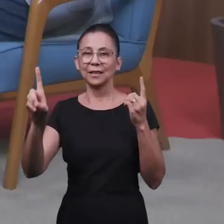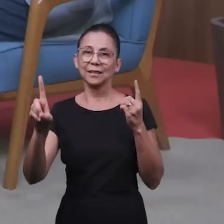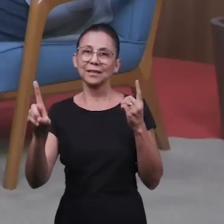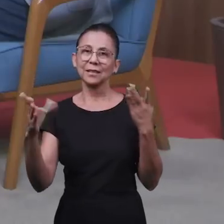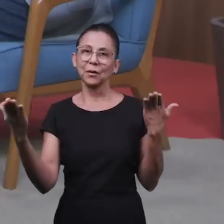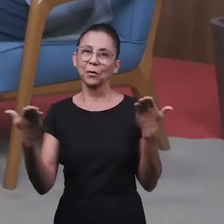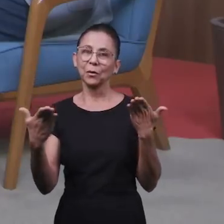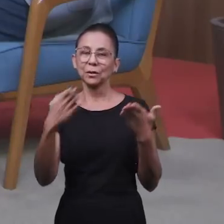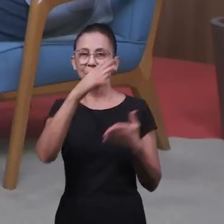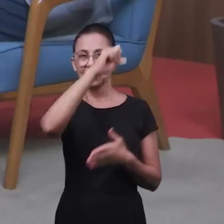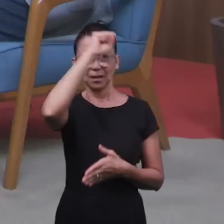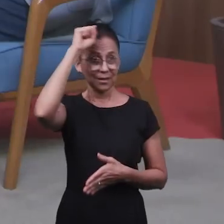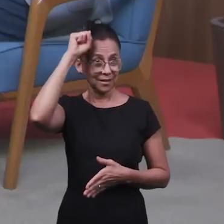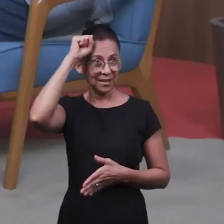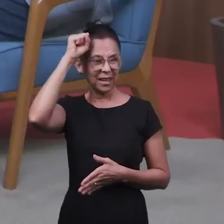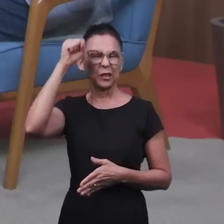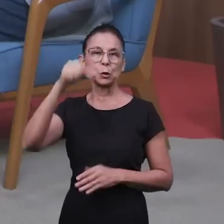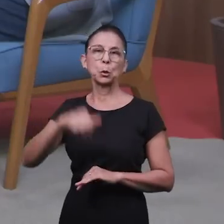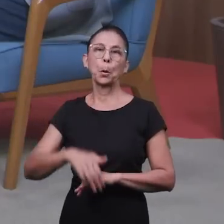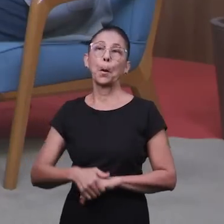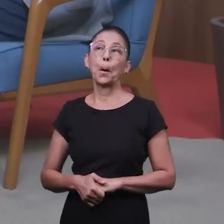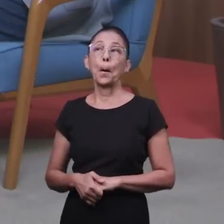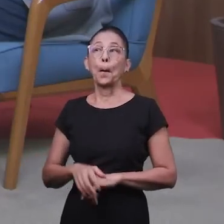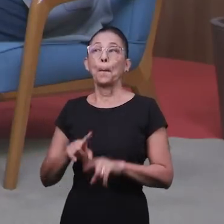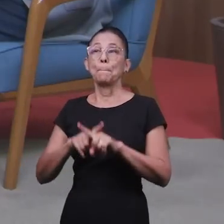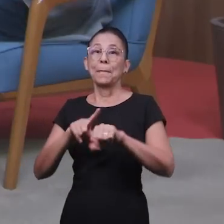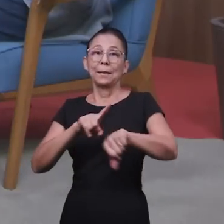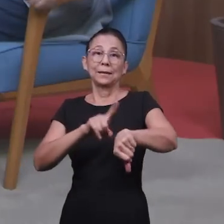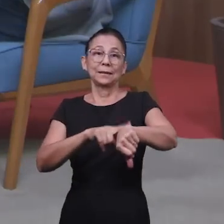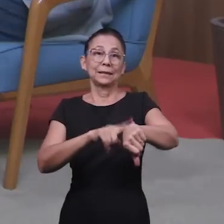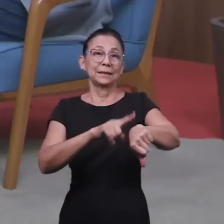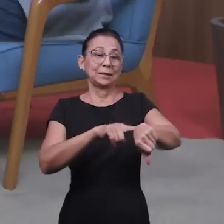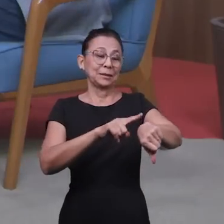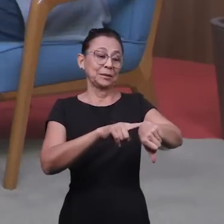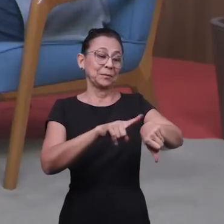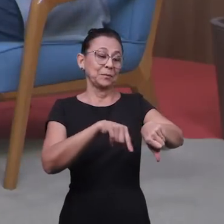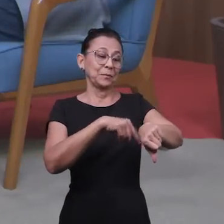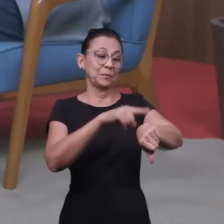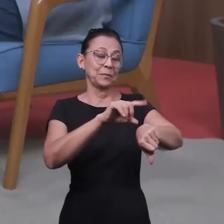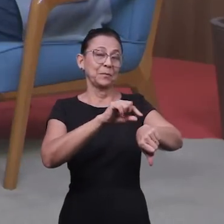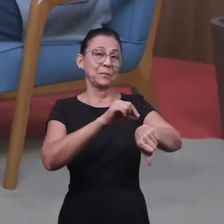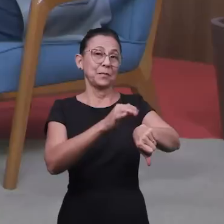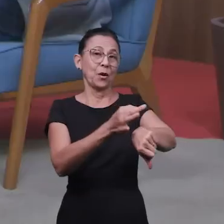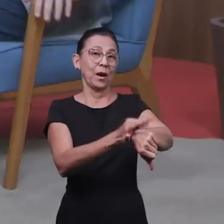aqui, mas isso não muda o meu relógio, né, Daniel?